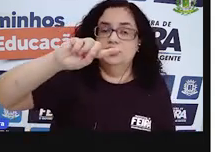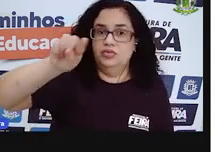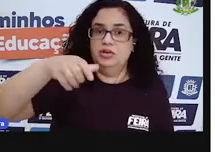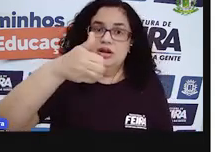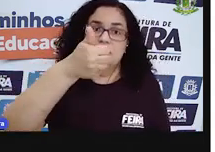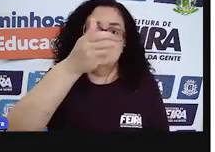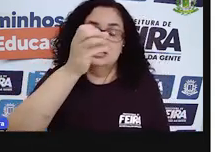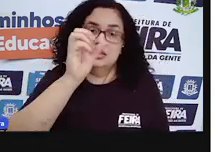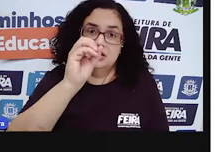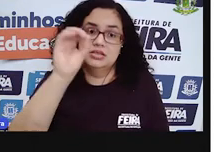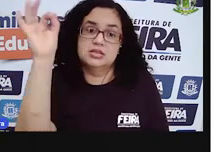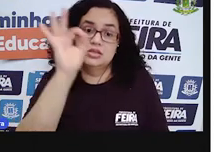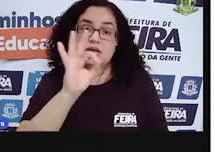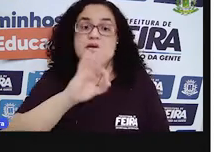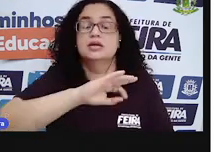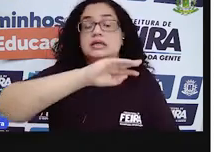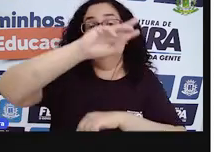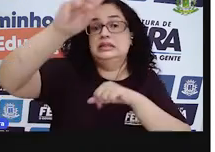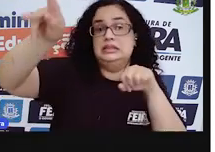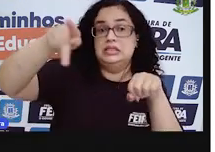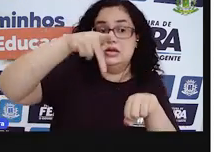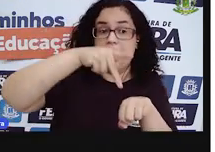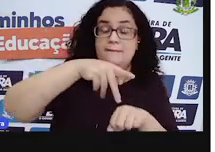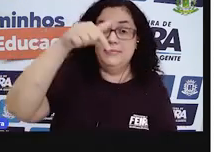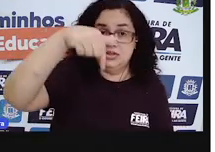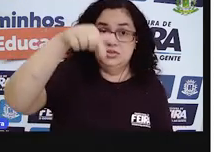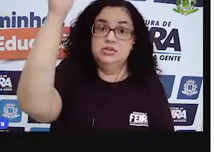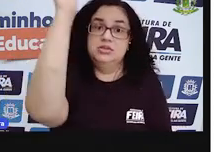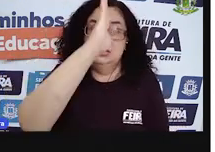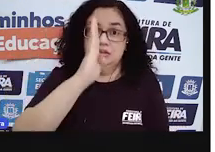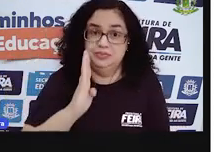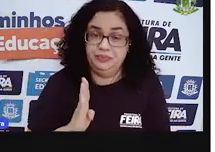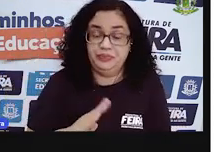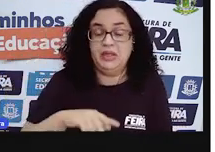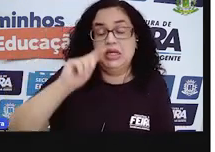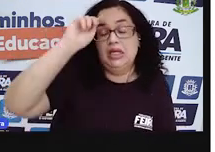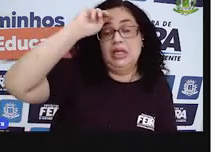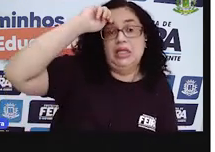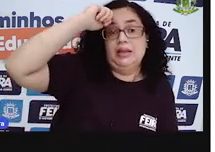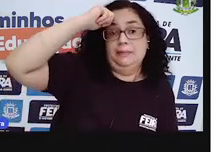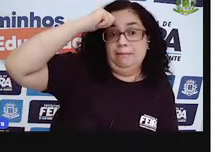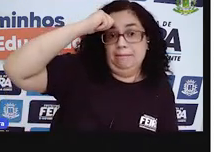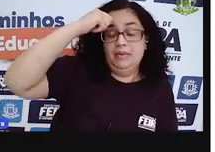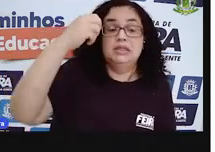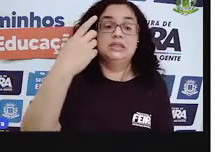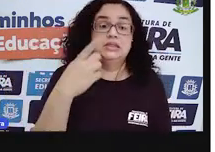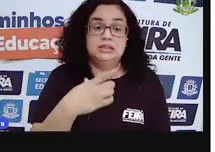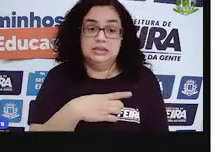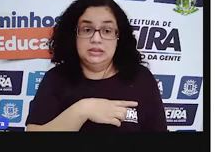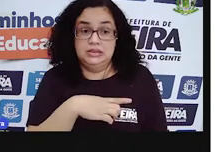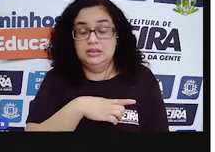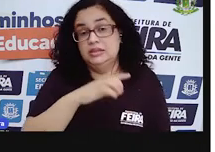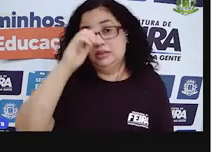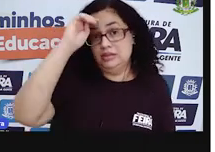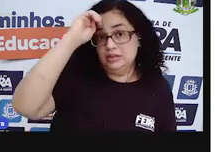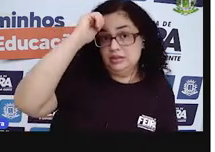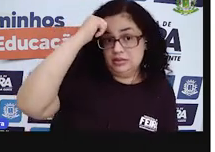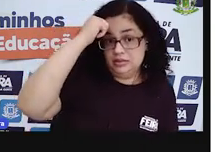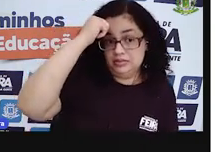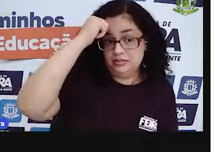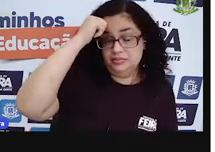56, 10 por cento das pessoas do nosso país são negras tá se declaram